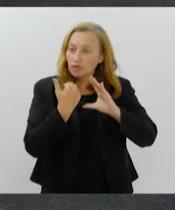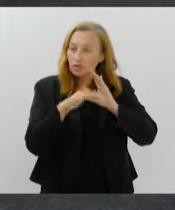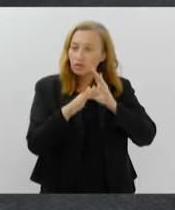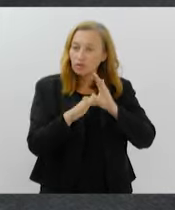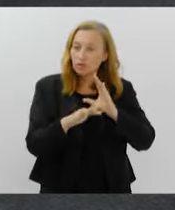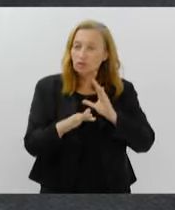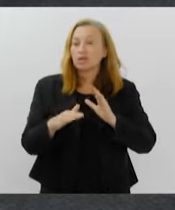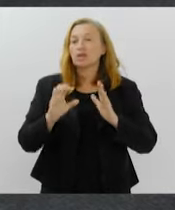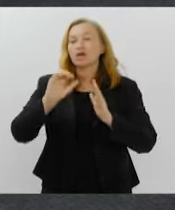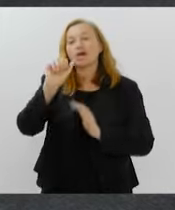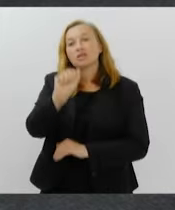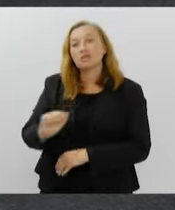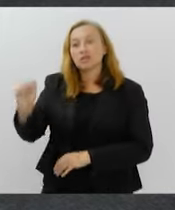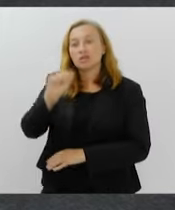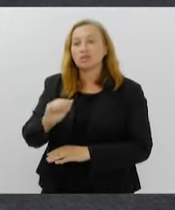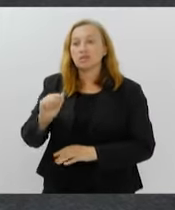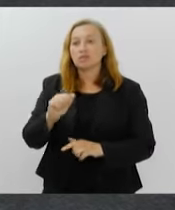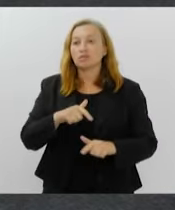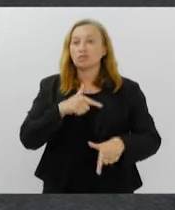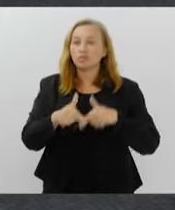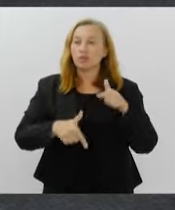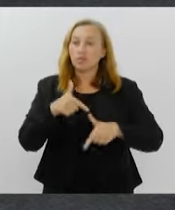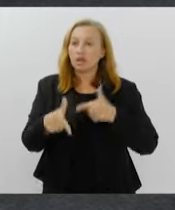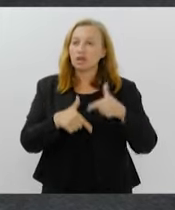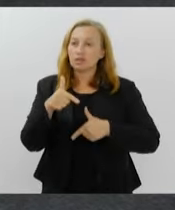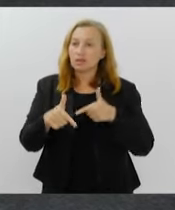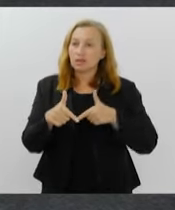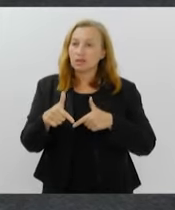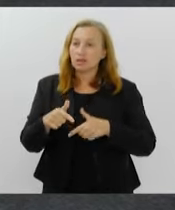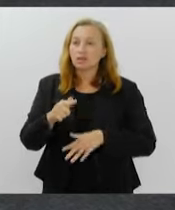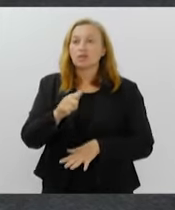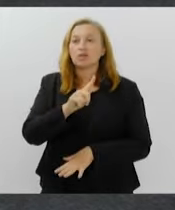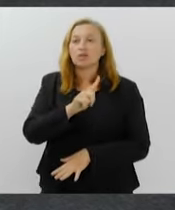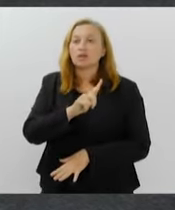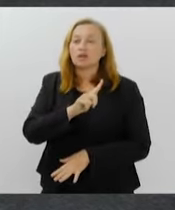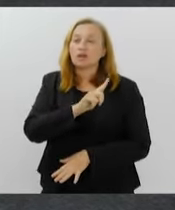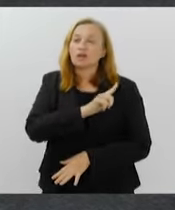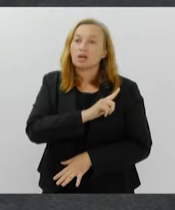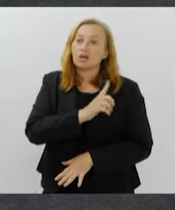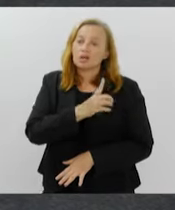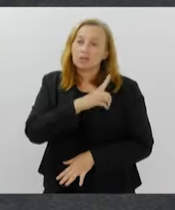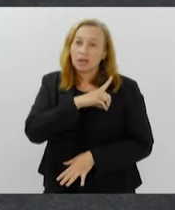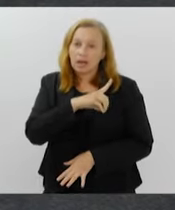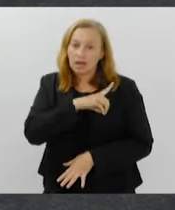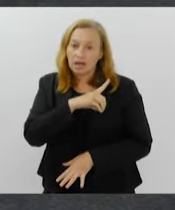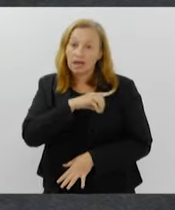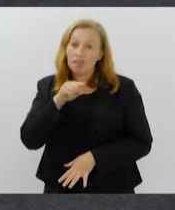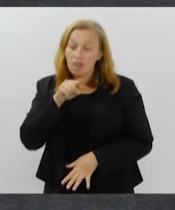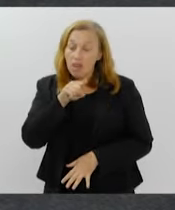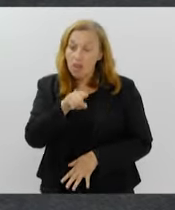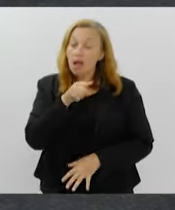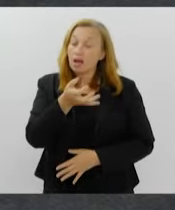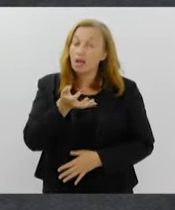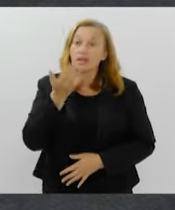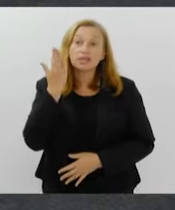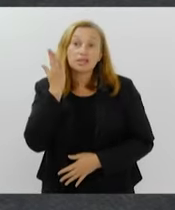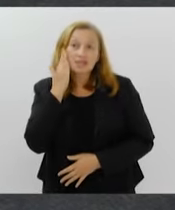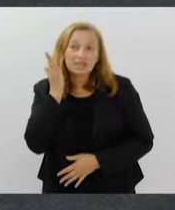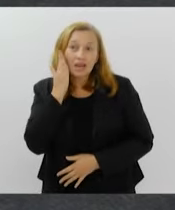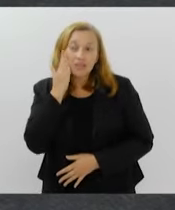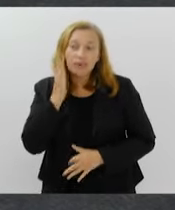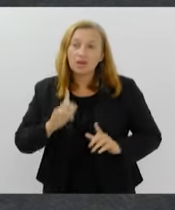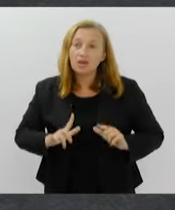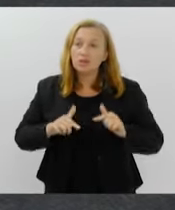empregados eletronuclear azen os agentes o delegado lá presentes queriam saber sobre as